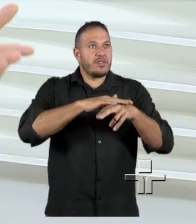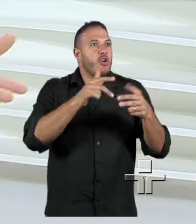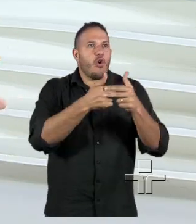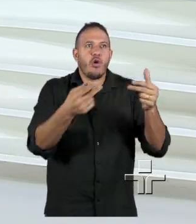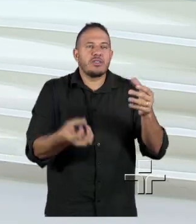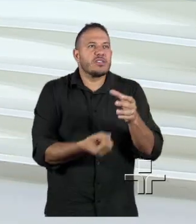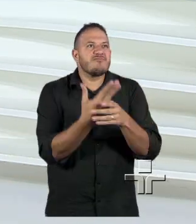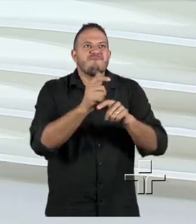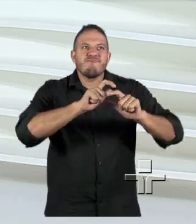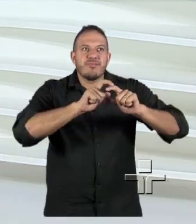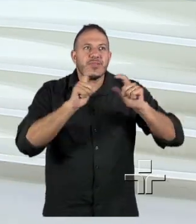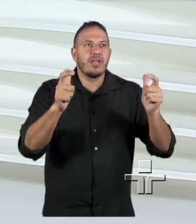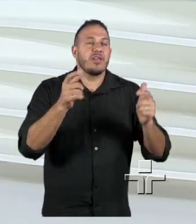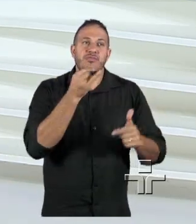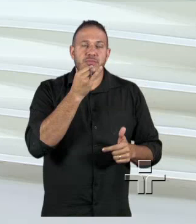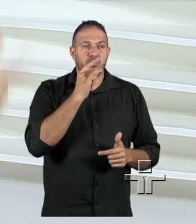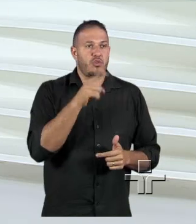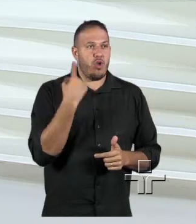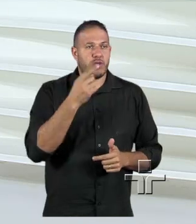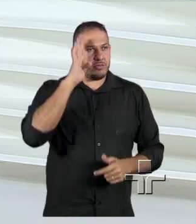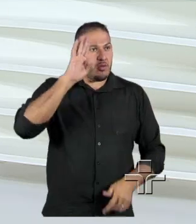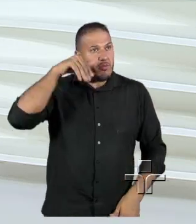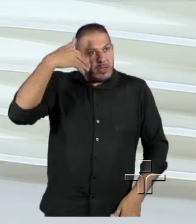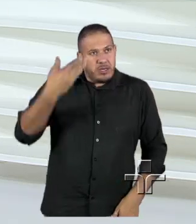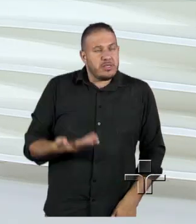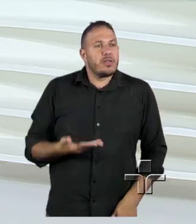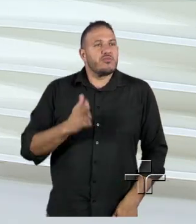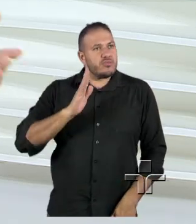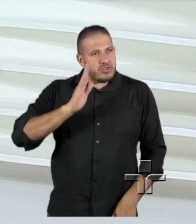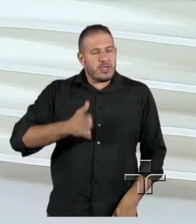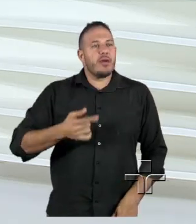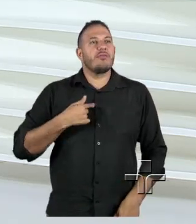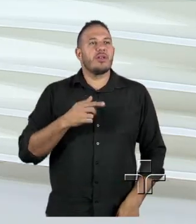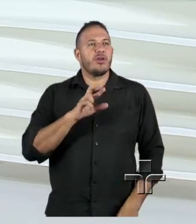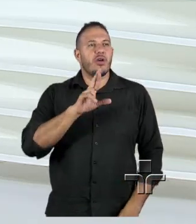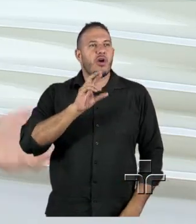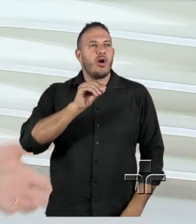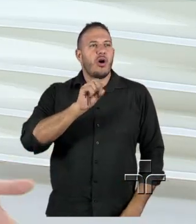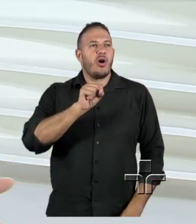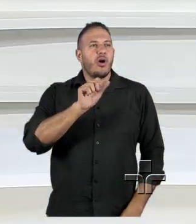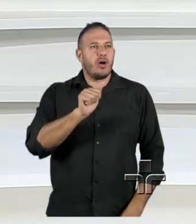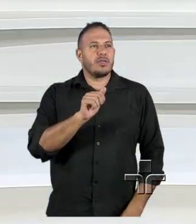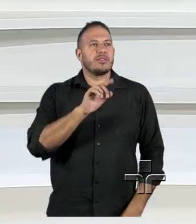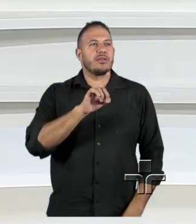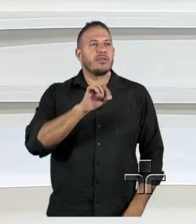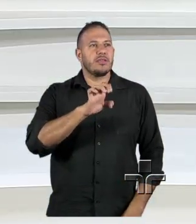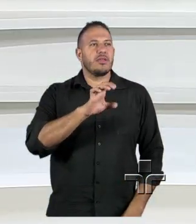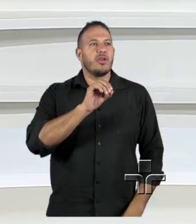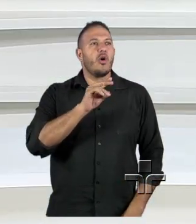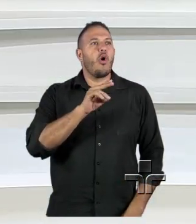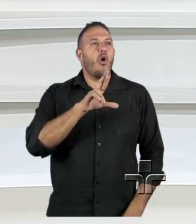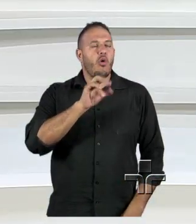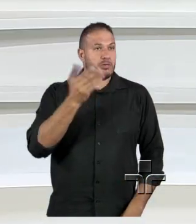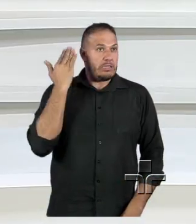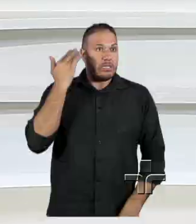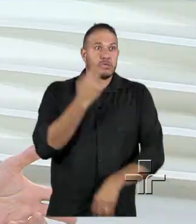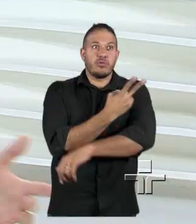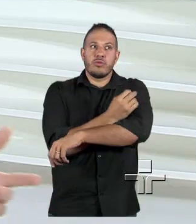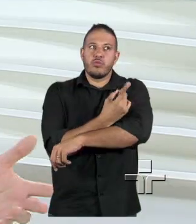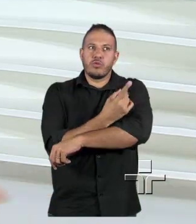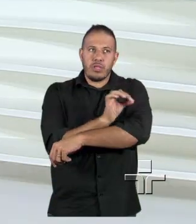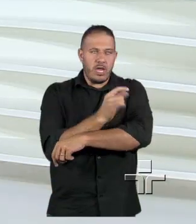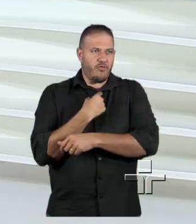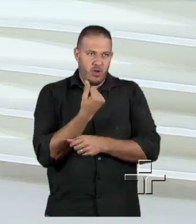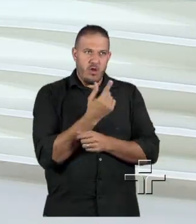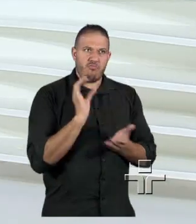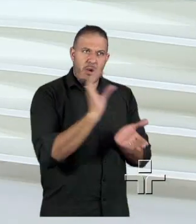por exemplo, fomos homenageados, na verdade, pela Rosas de Ouro em 2010 e ganhamos o Carnaval. Aquilo não foi um patrocínio, não